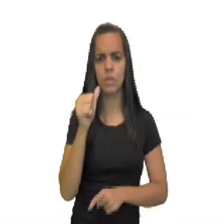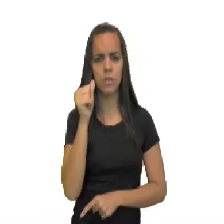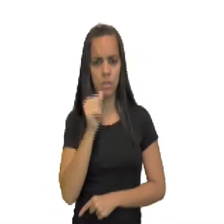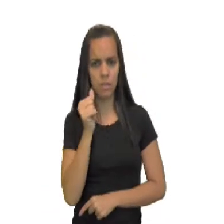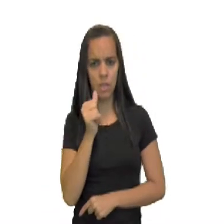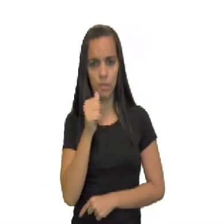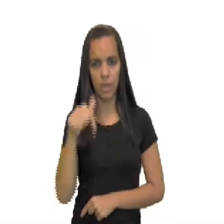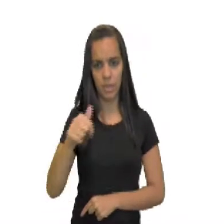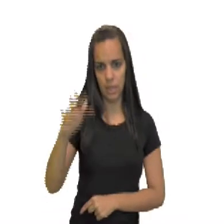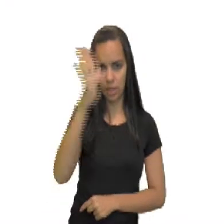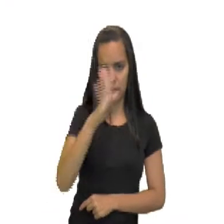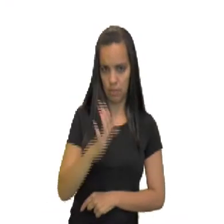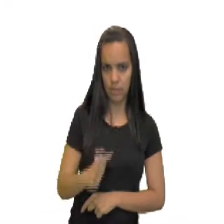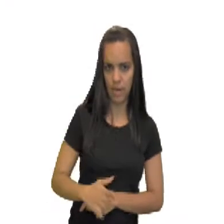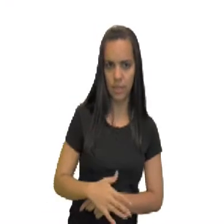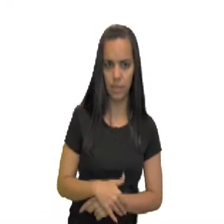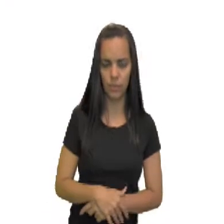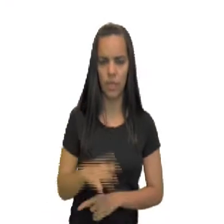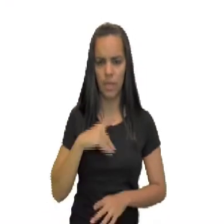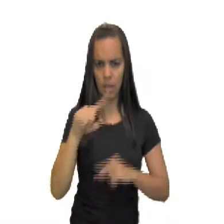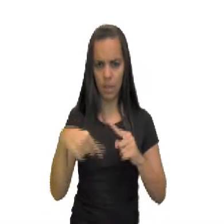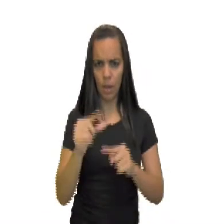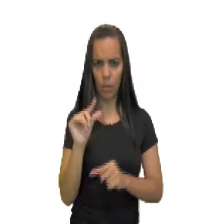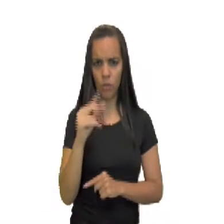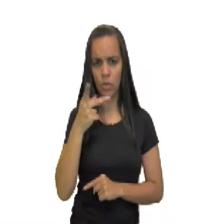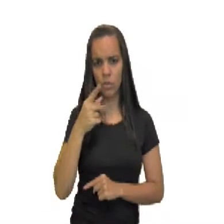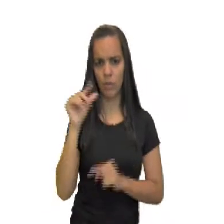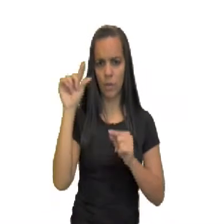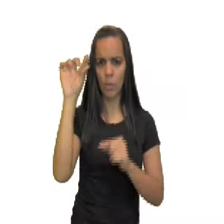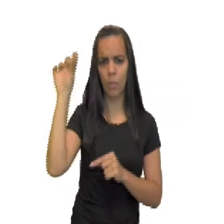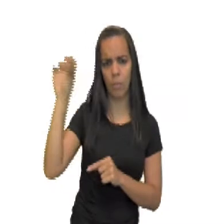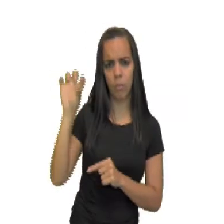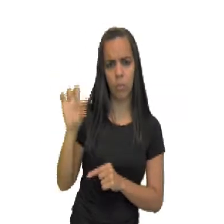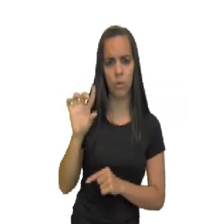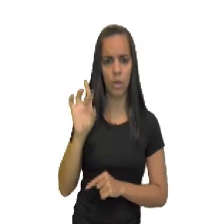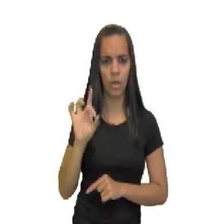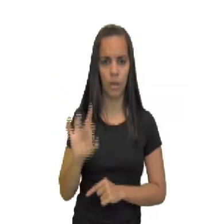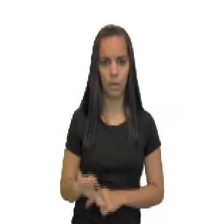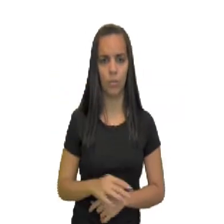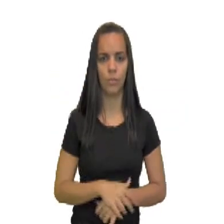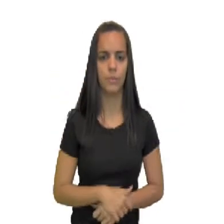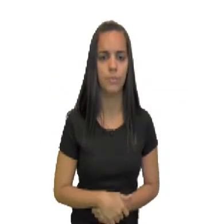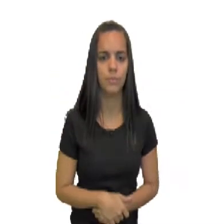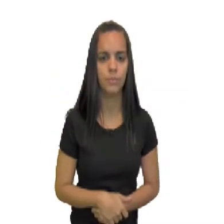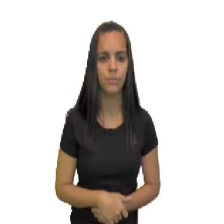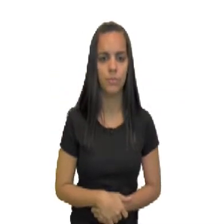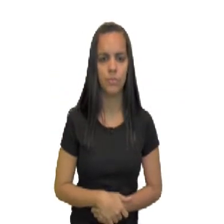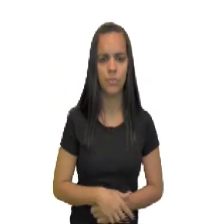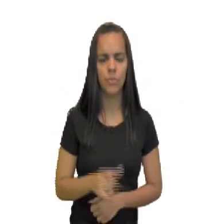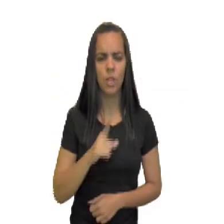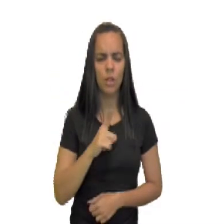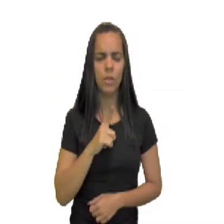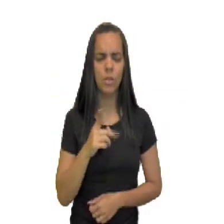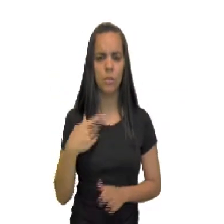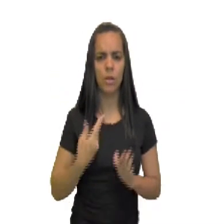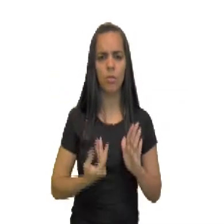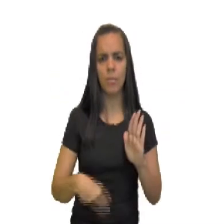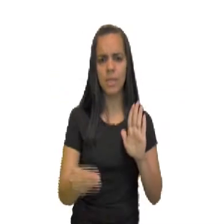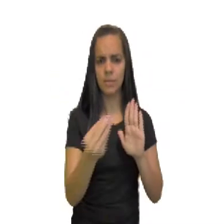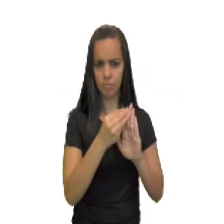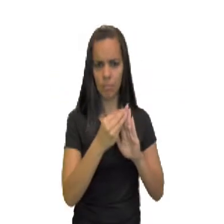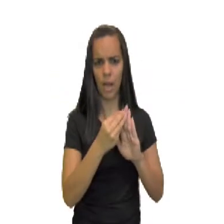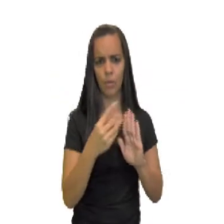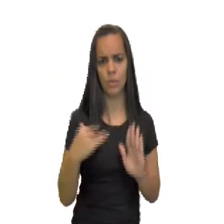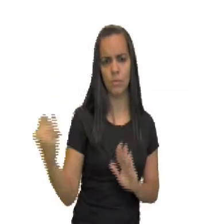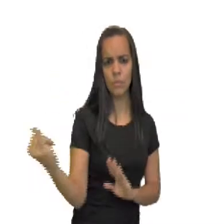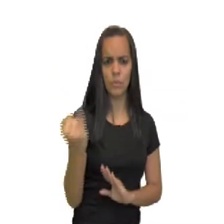vamos discursar sobre cada um deles. Nós buscamos alguns marcos importantes na garantia